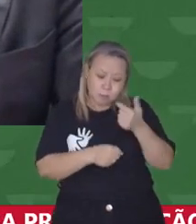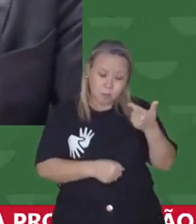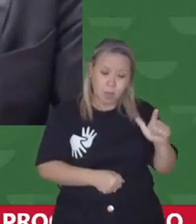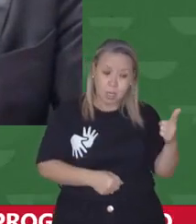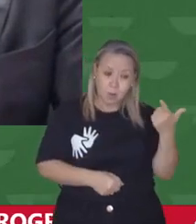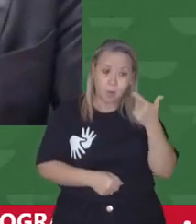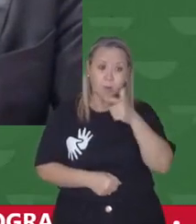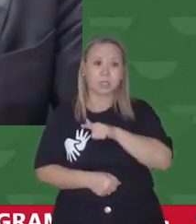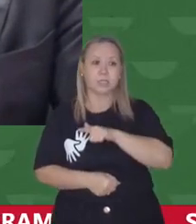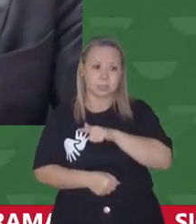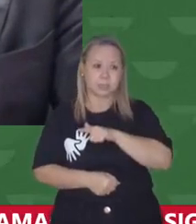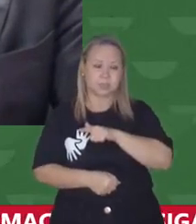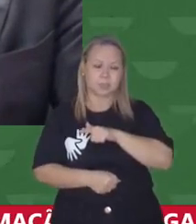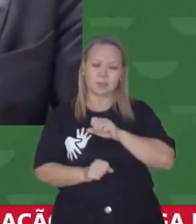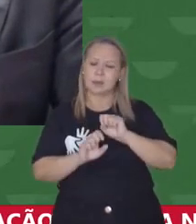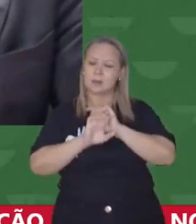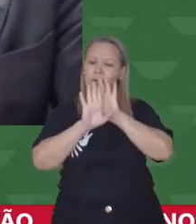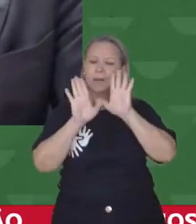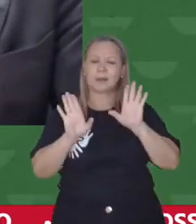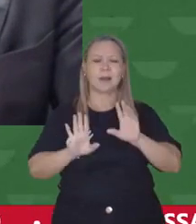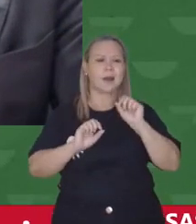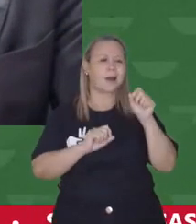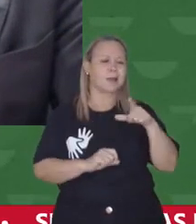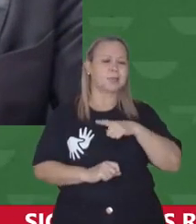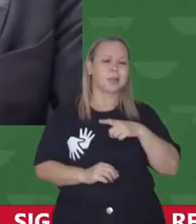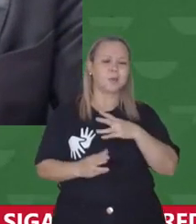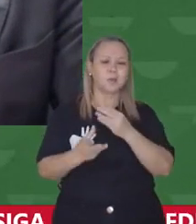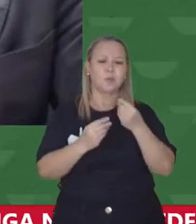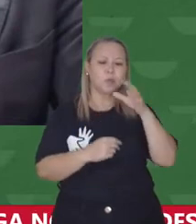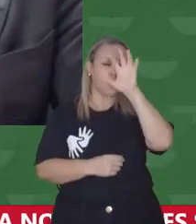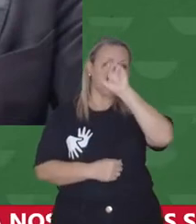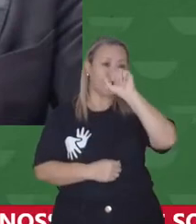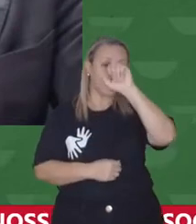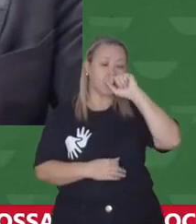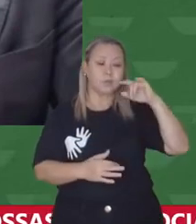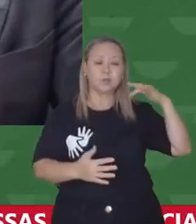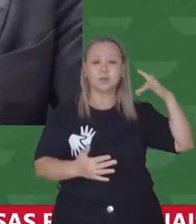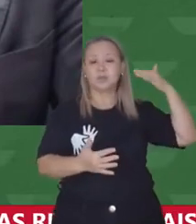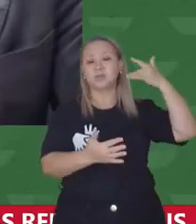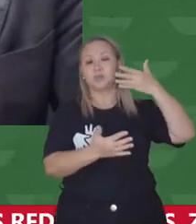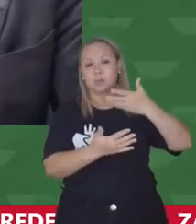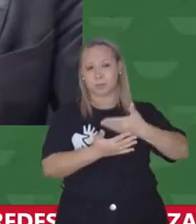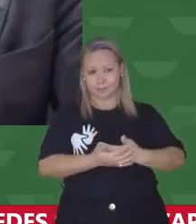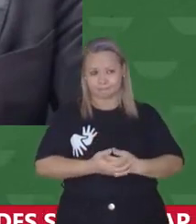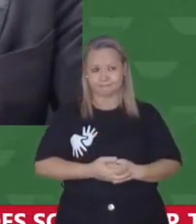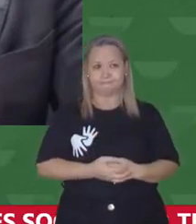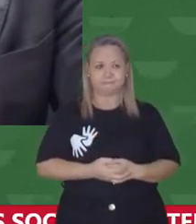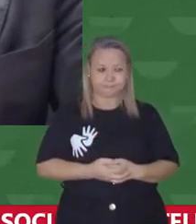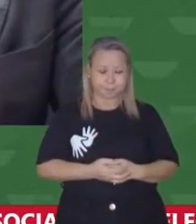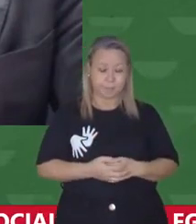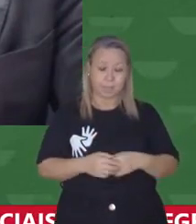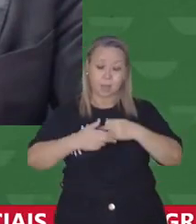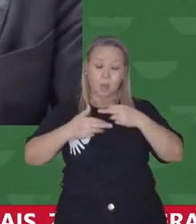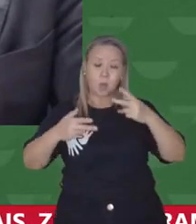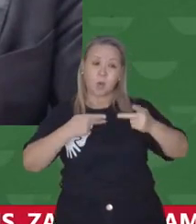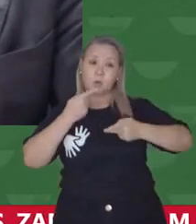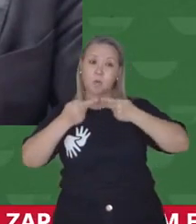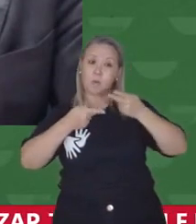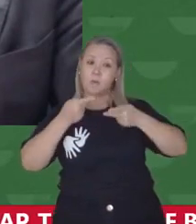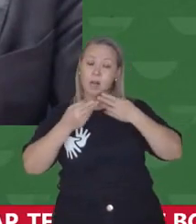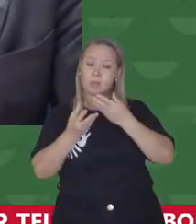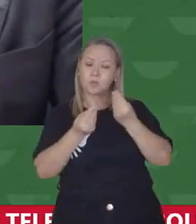reconquista, obviamente que tem muito a aprender com o nosso legado. Uma coisa que foi muito dita